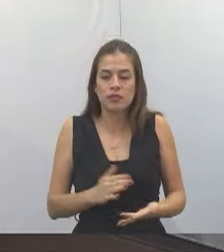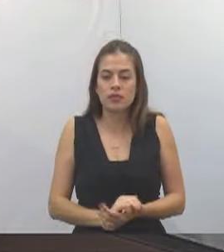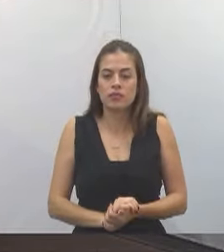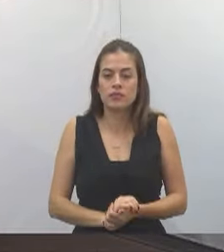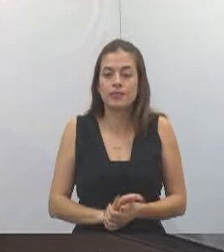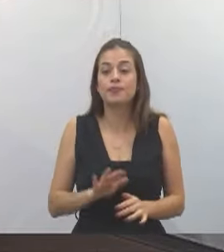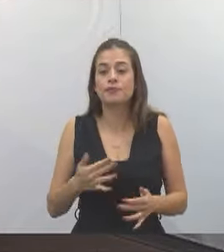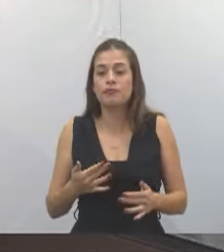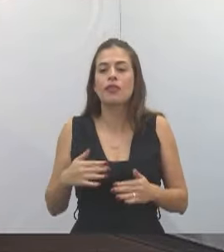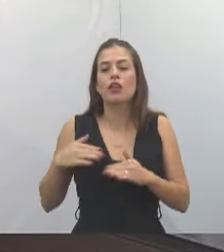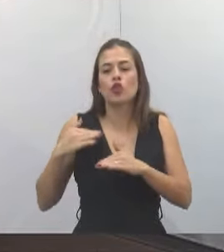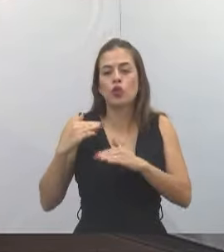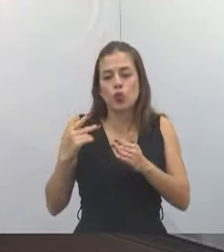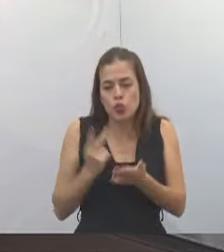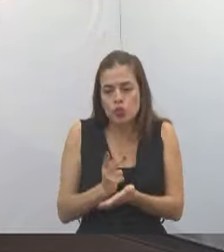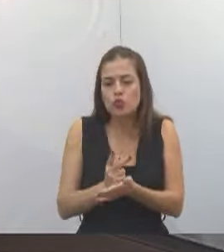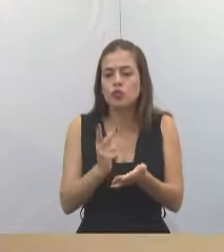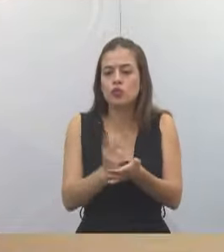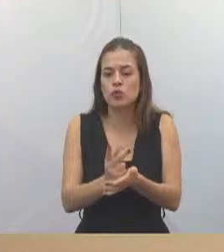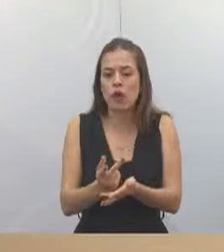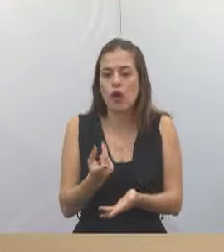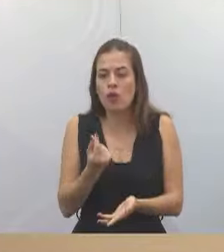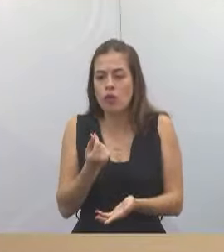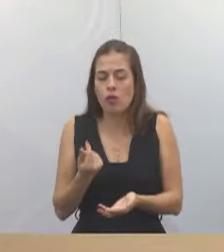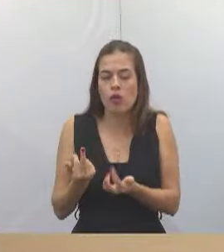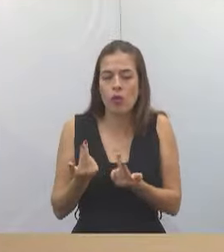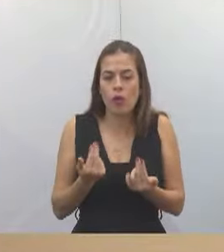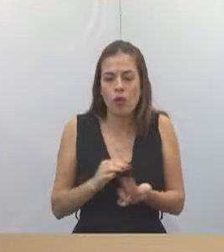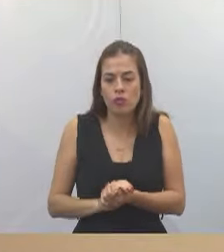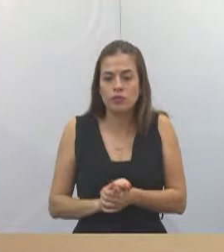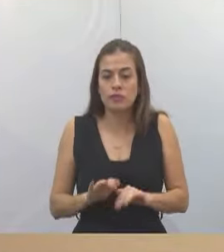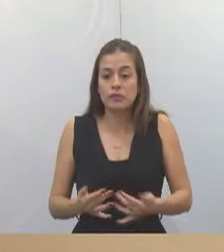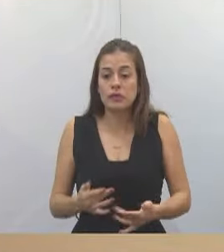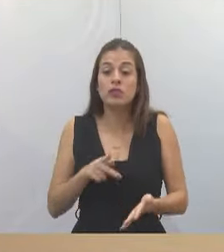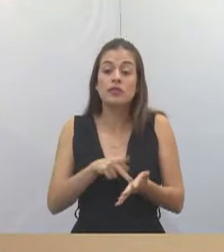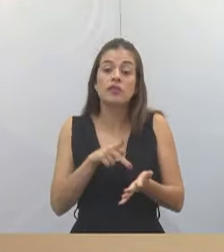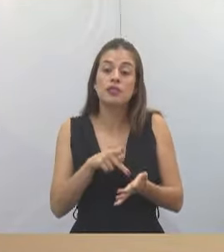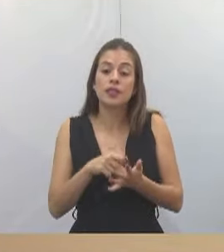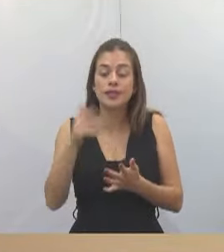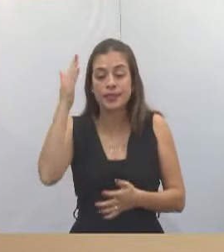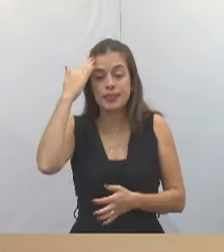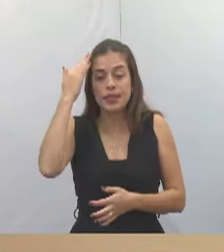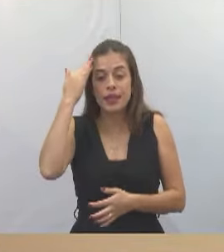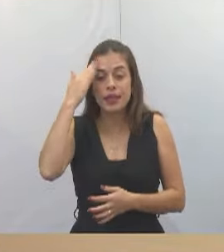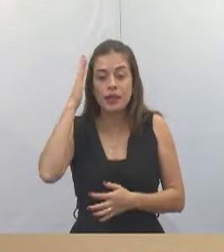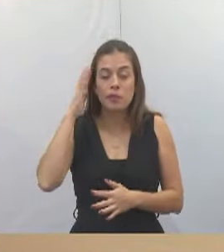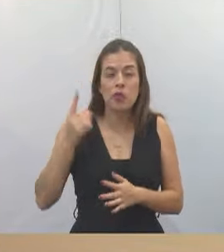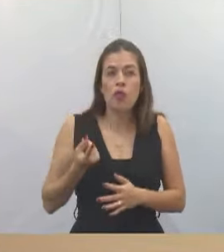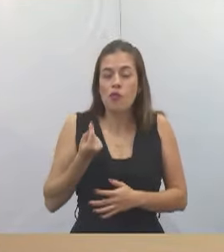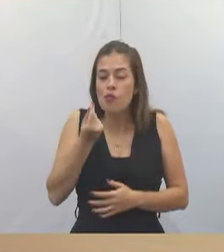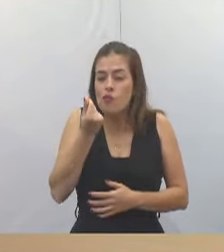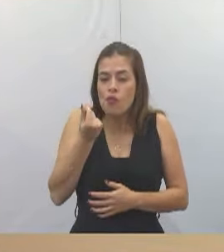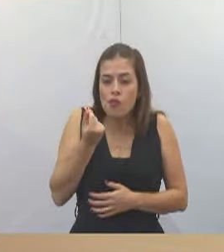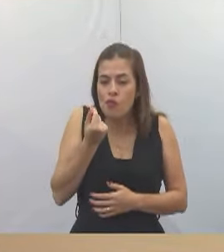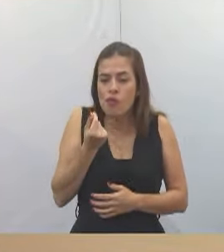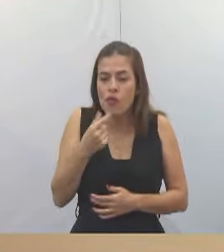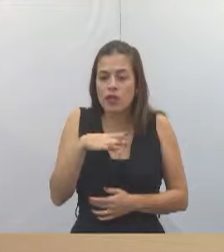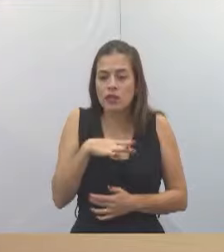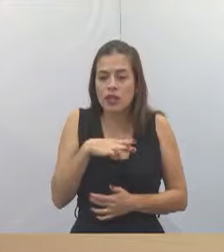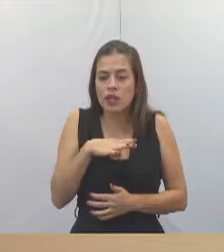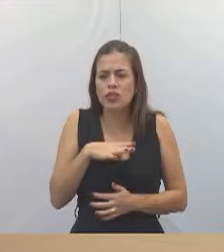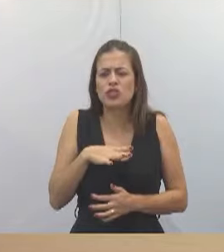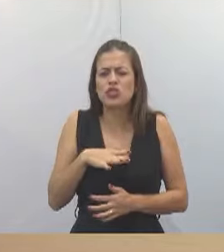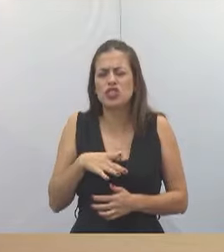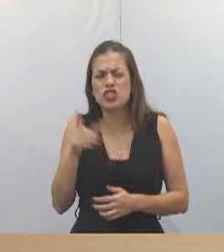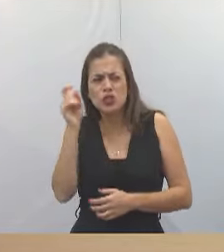continuar mantendo o que ele falou. Na verdade, a gente sabe que a situação financeira do município está bem complicada. A